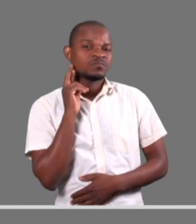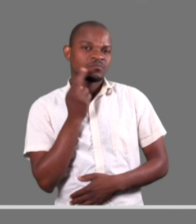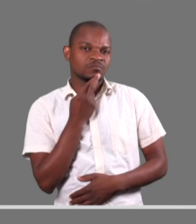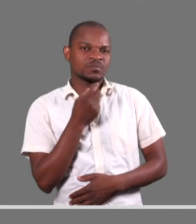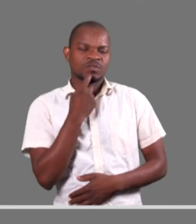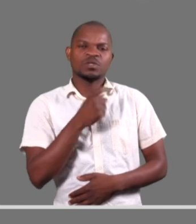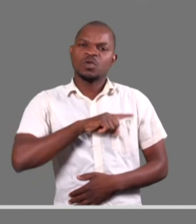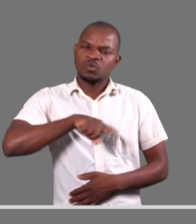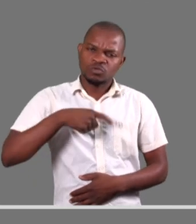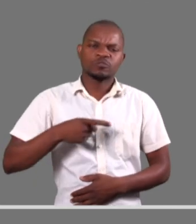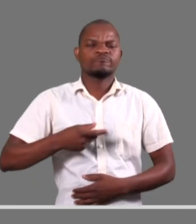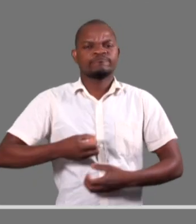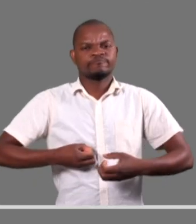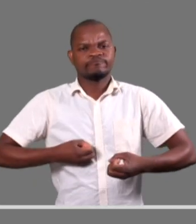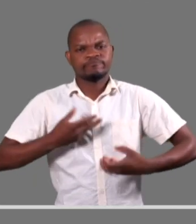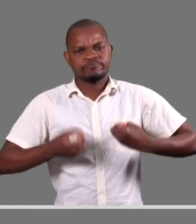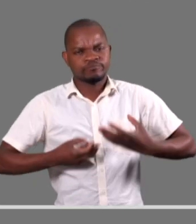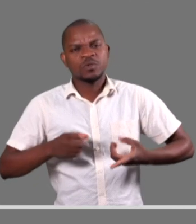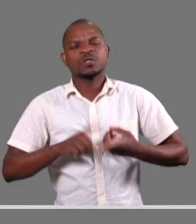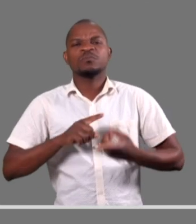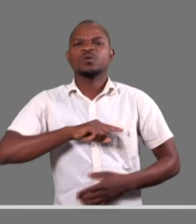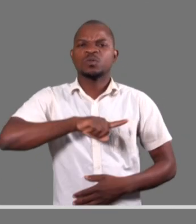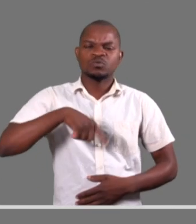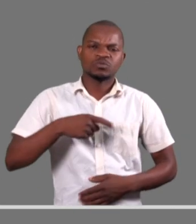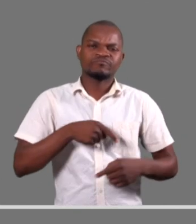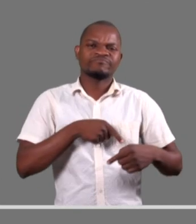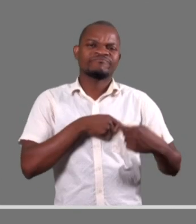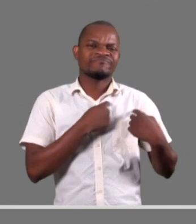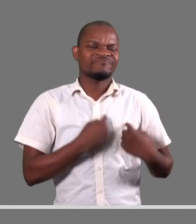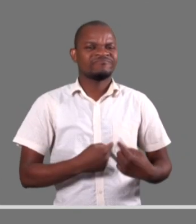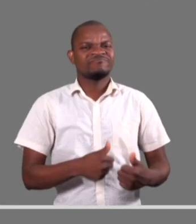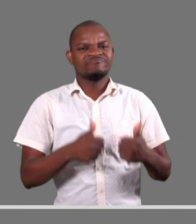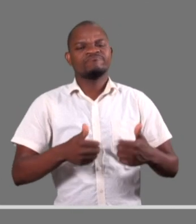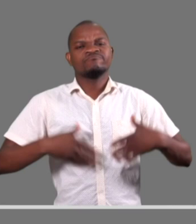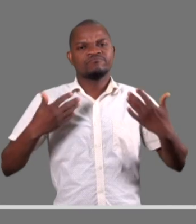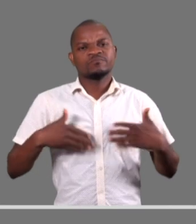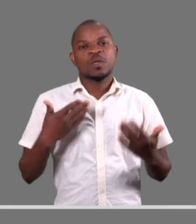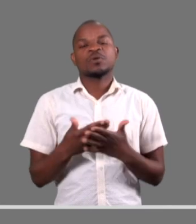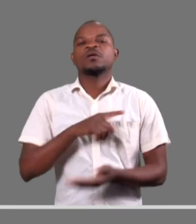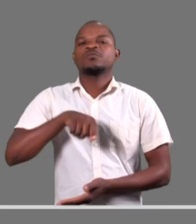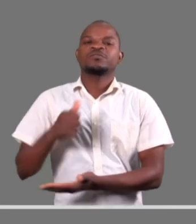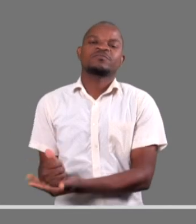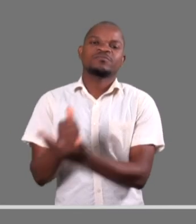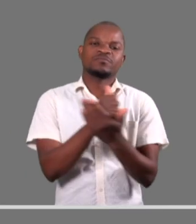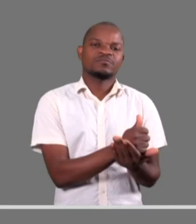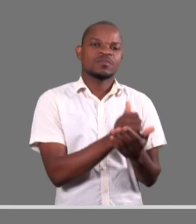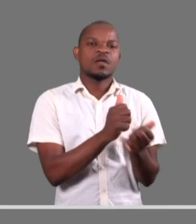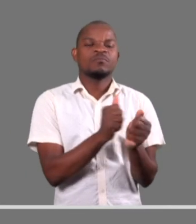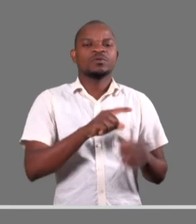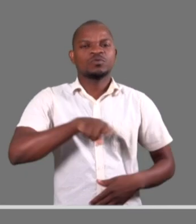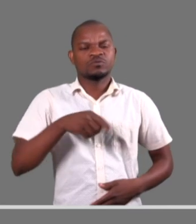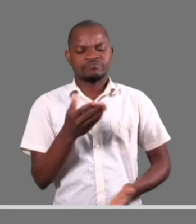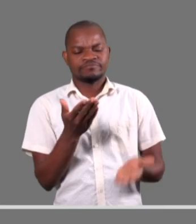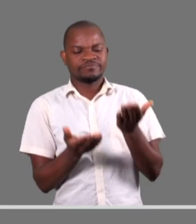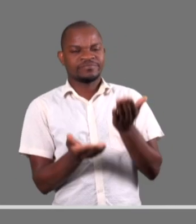nos motiva é o fato de estarmos a ajudar. Então, é um balanço inesquecível, é um balanço que